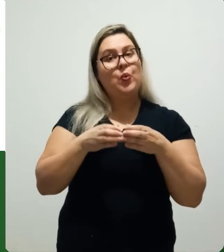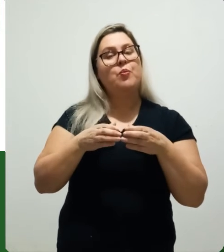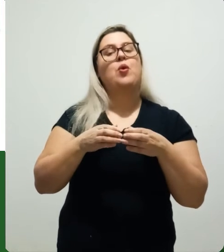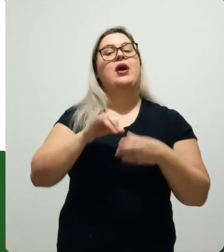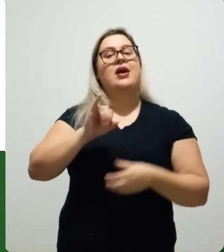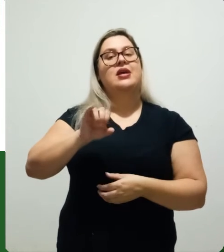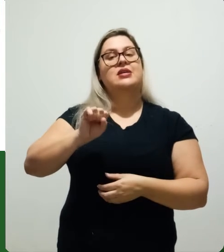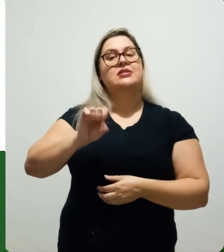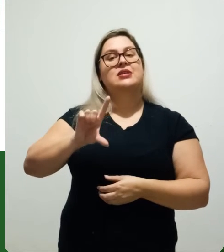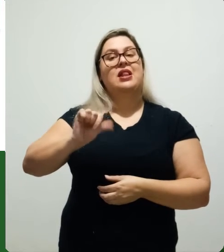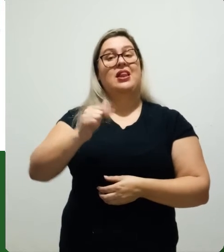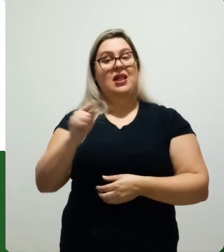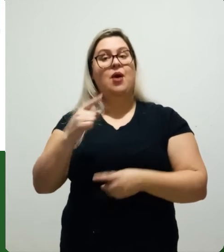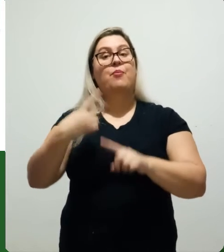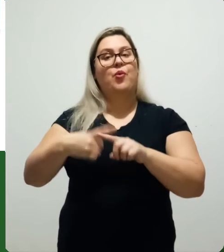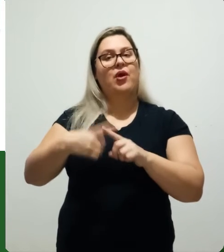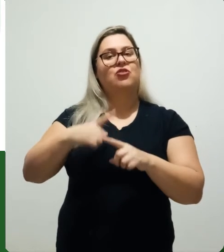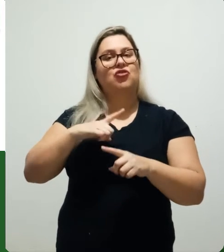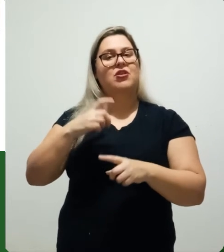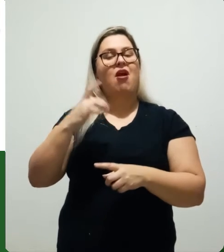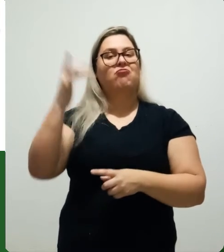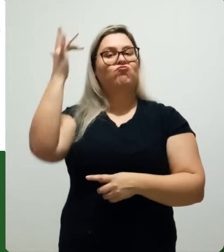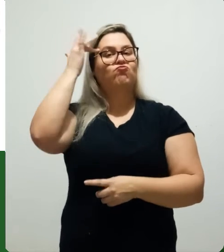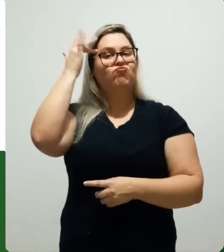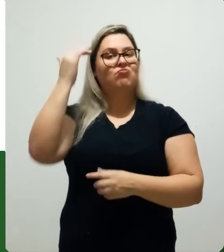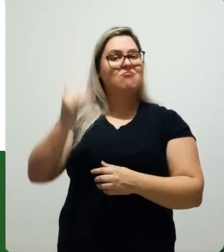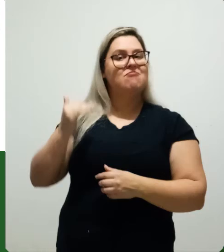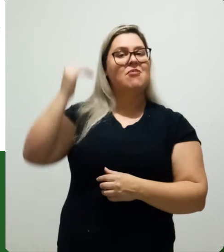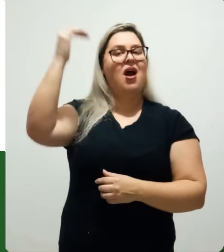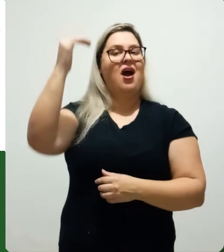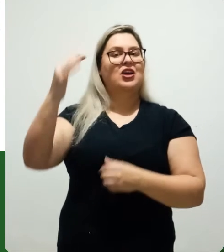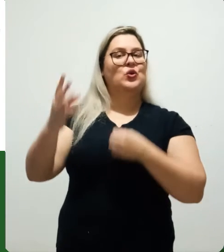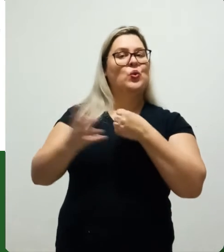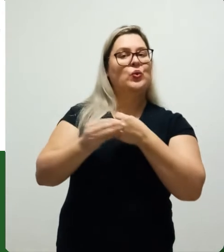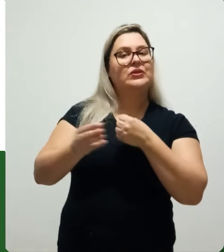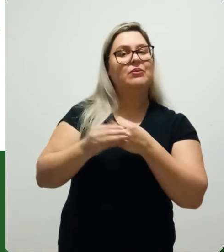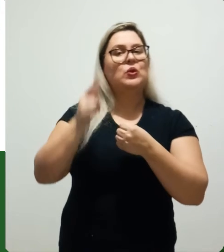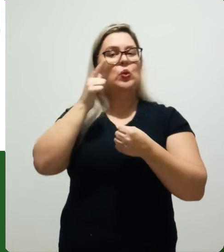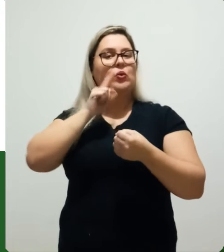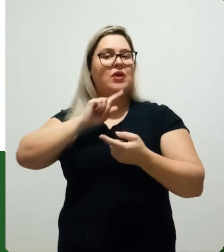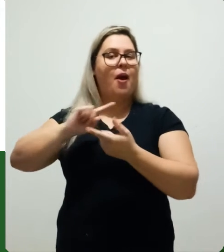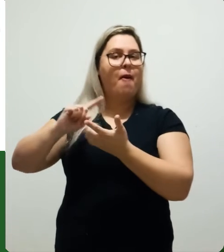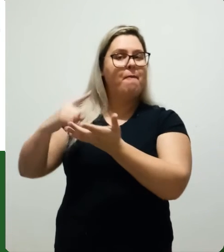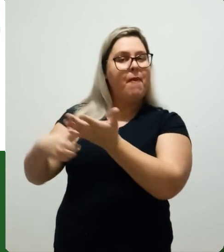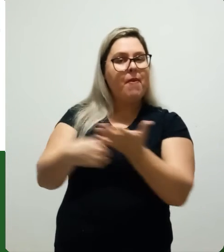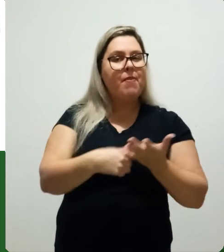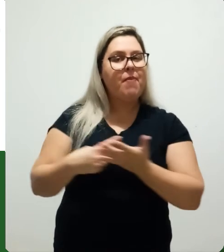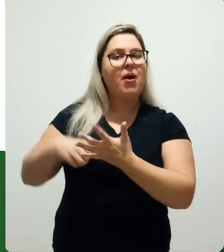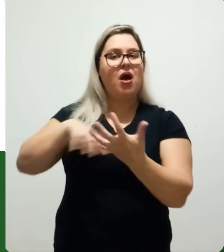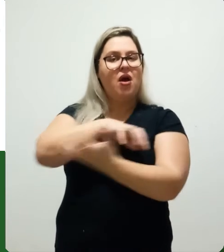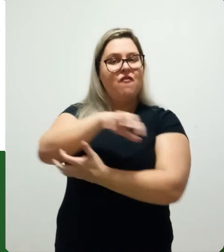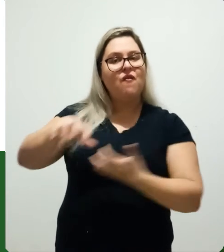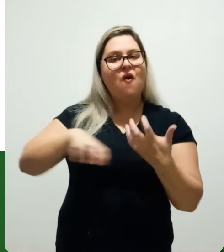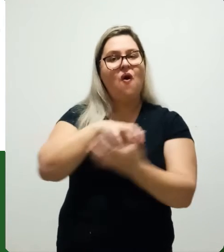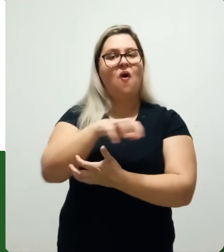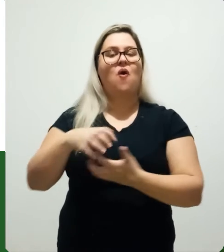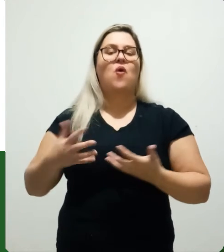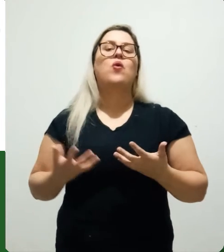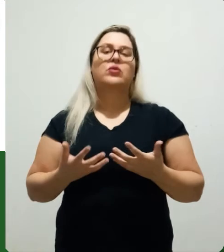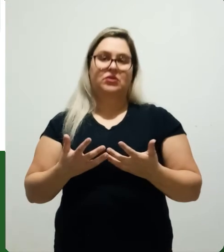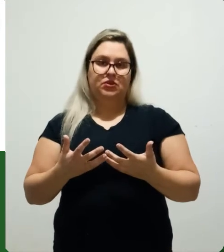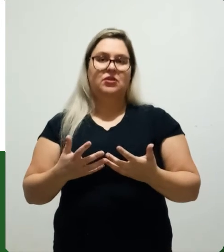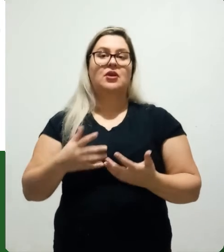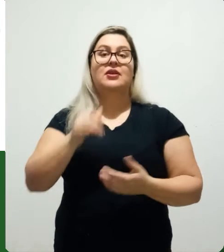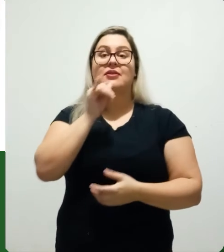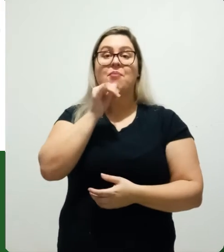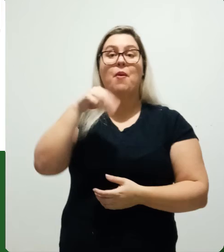dava principalmente dos grupos mais islamizados, porque tinham mais conhecimento e maior capacidade de articulação entre si para gerar as revoltas. Então, as